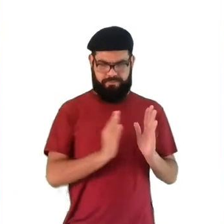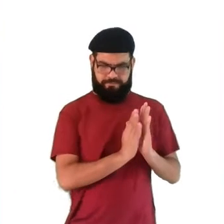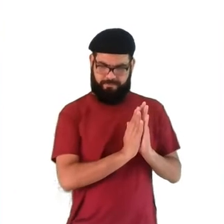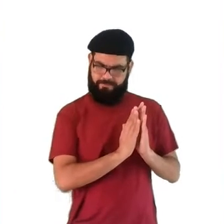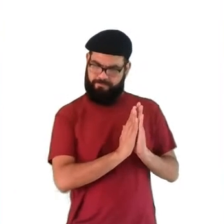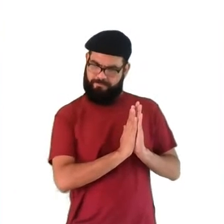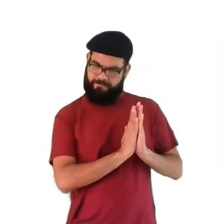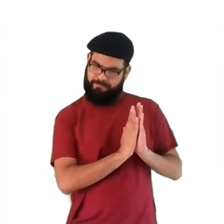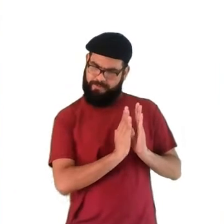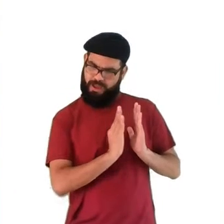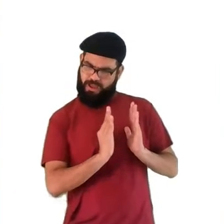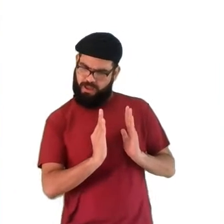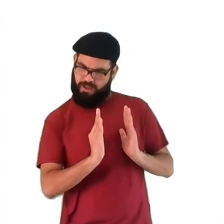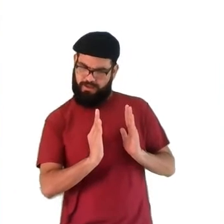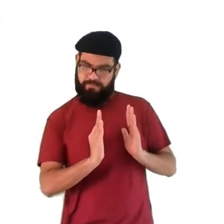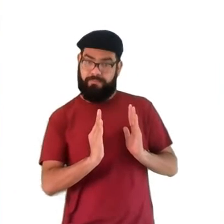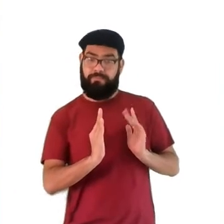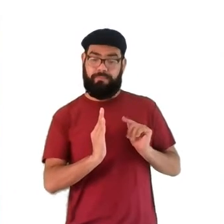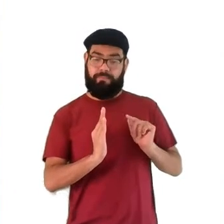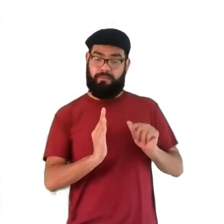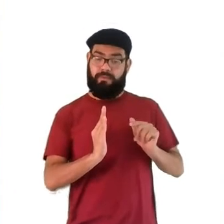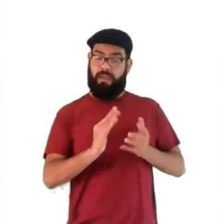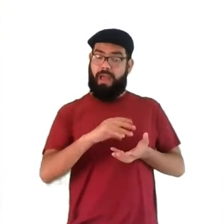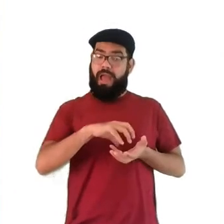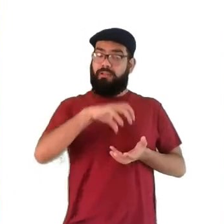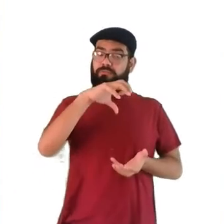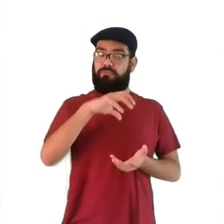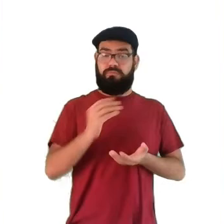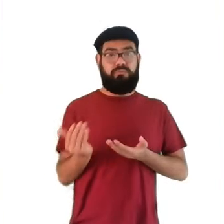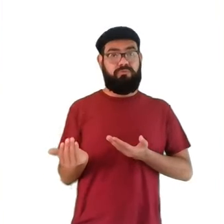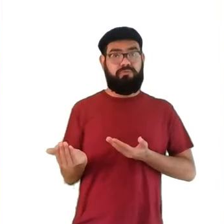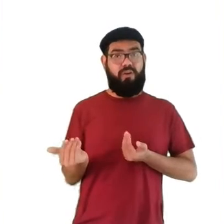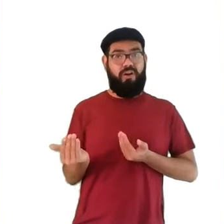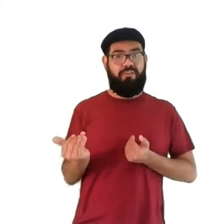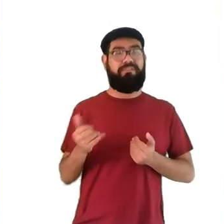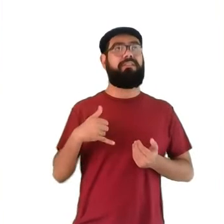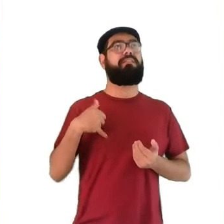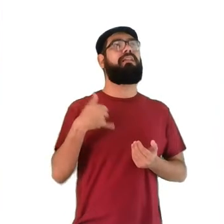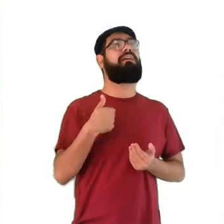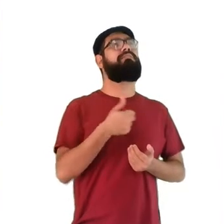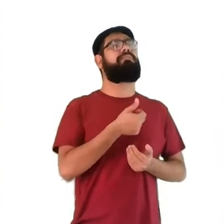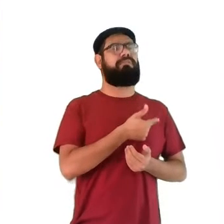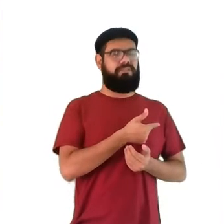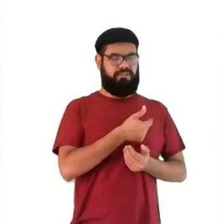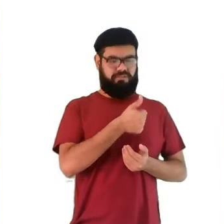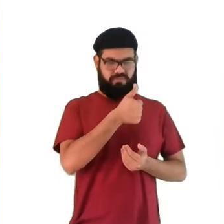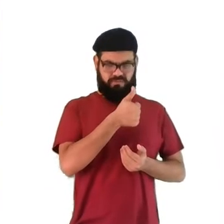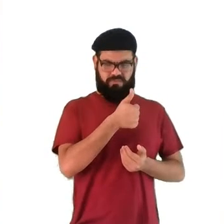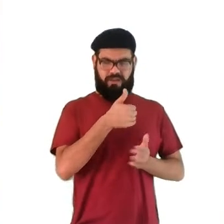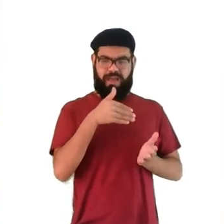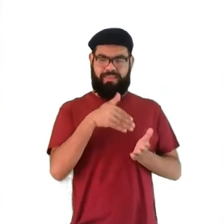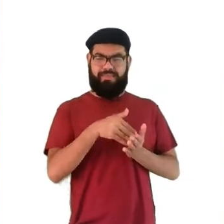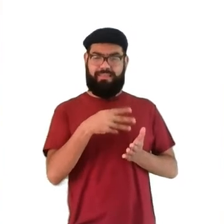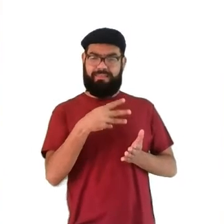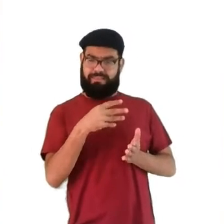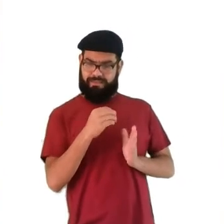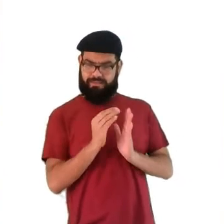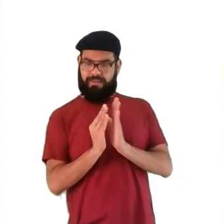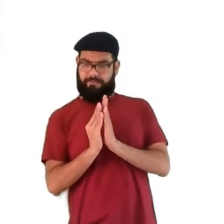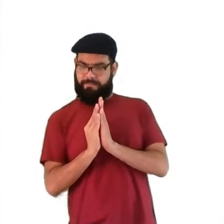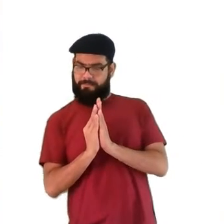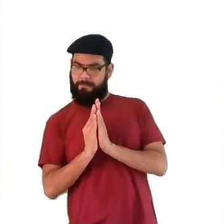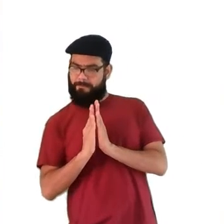primeiramente, o nosso adulto jovem, que vai dos 21 aos 30 anos. Nós temos aqui o